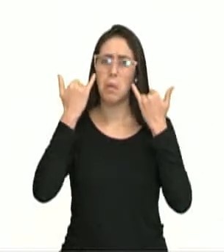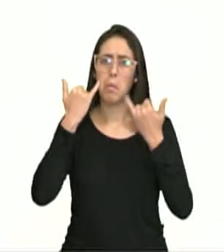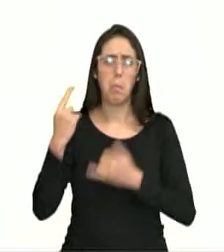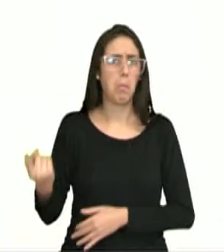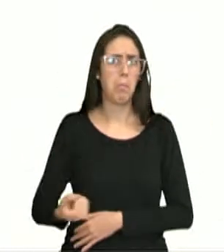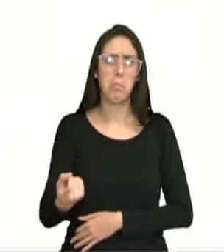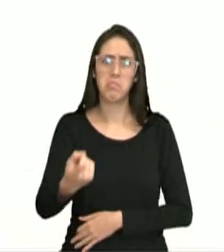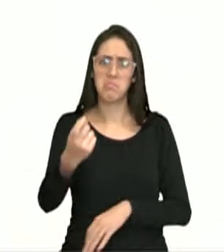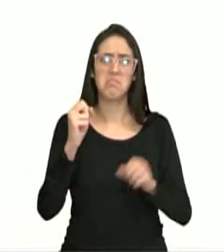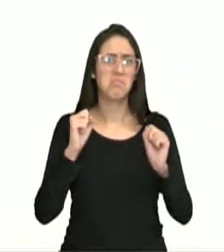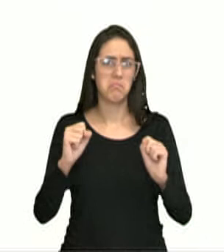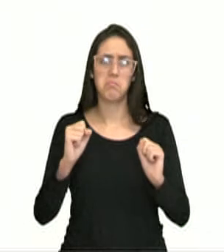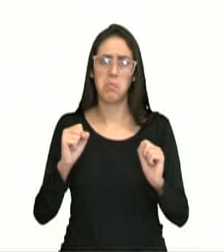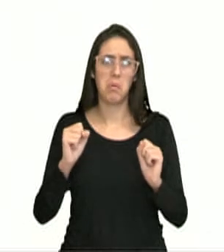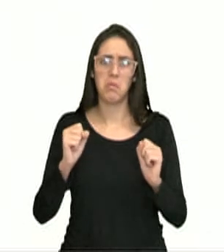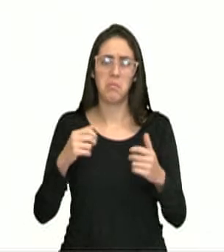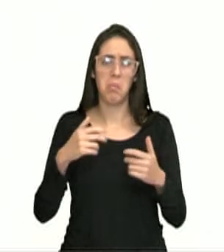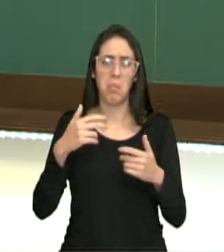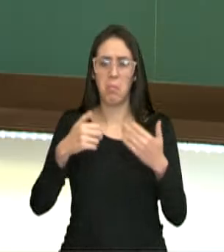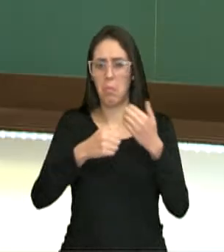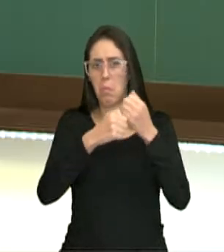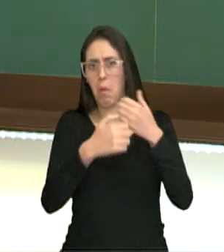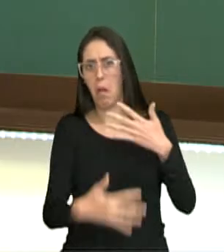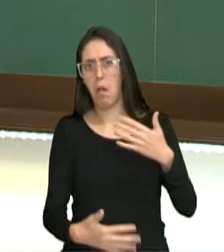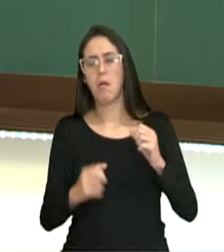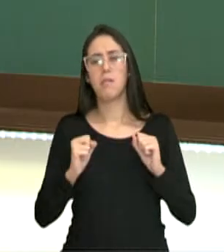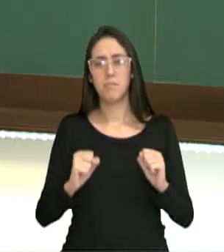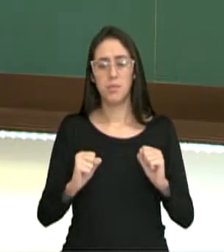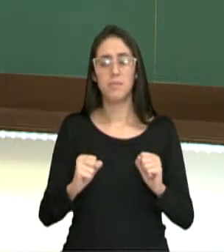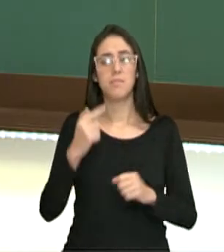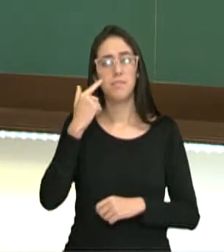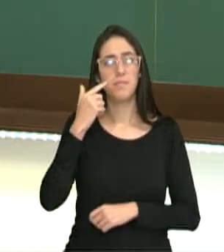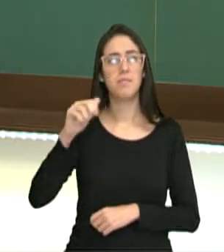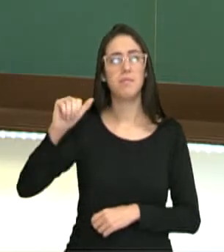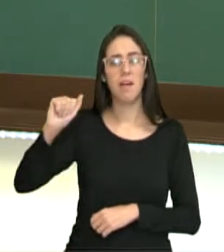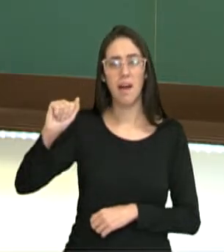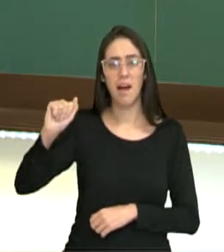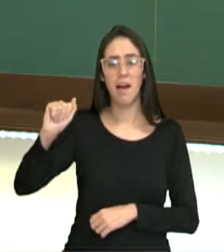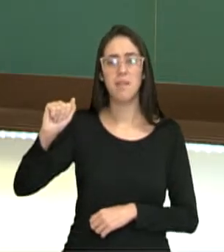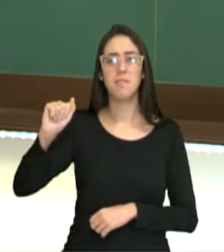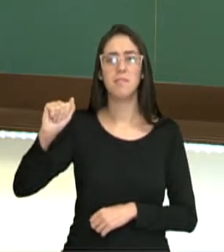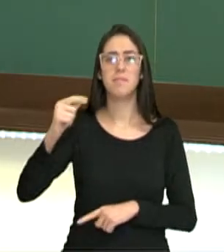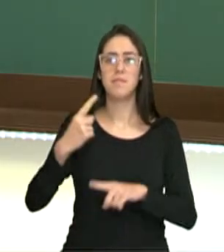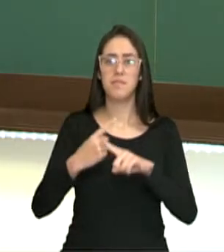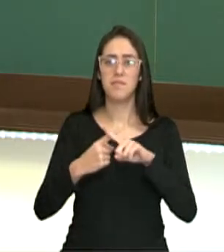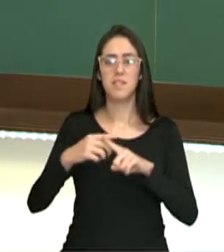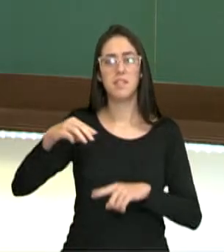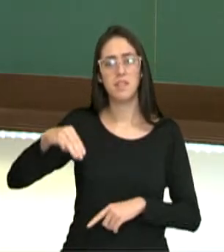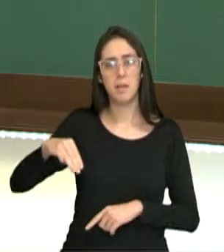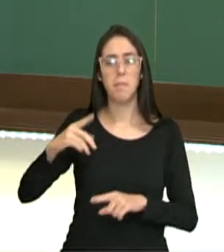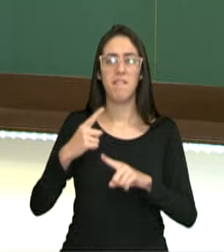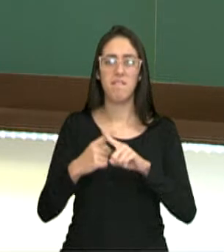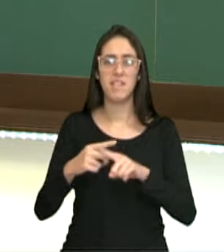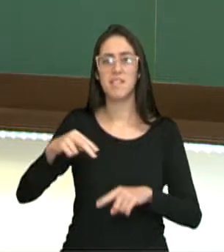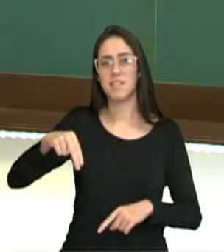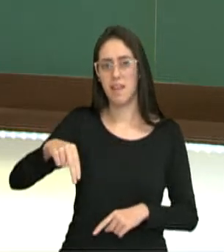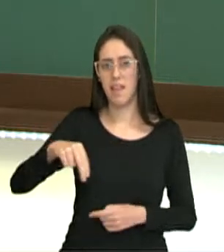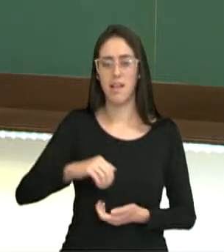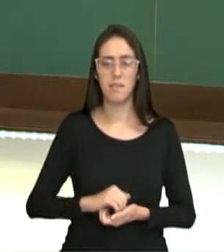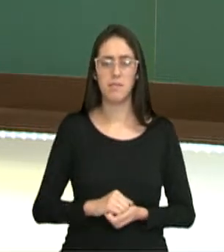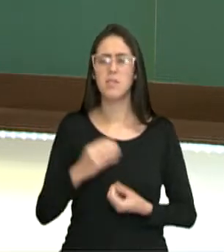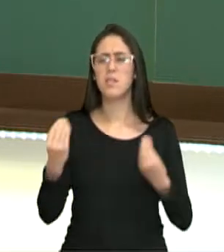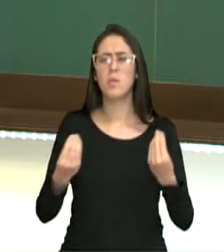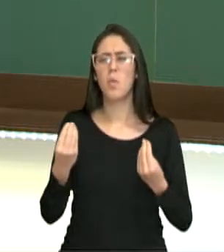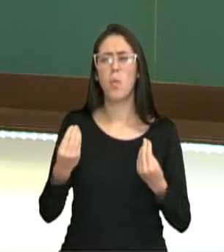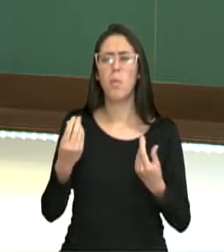dessa matriz. Então ela vai ser A vezes M vezes N, tá? Como que eu leio